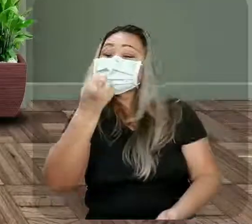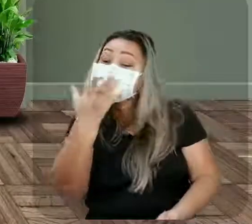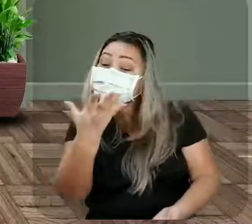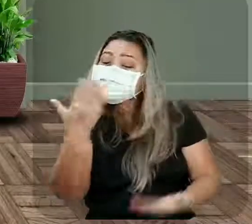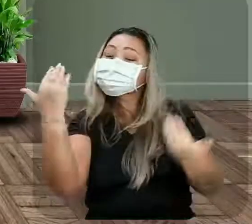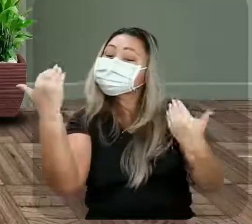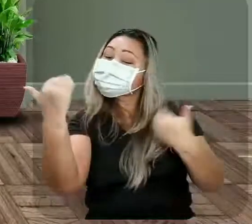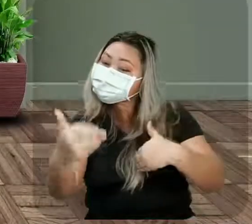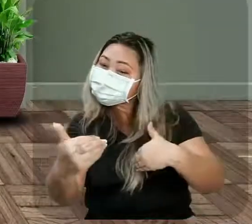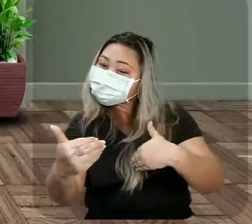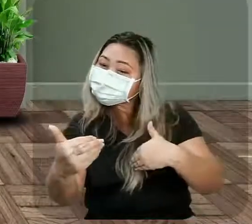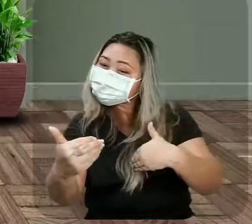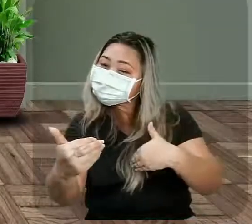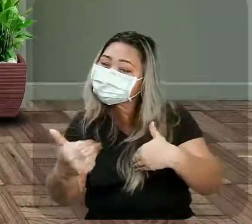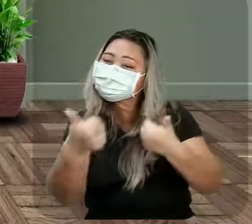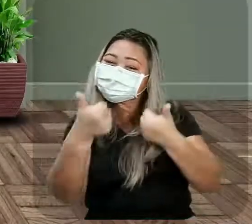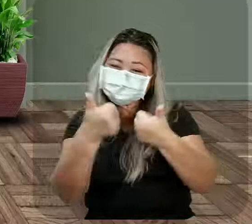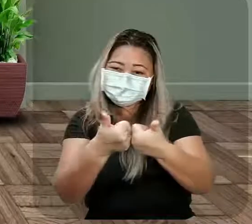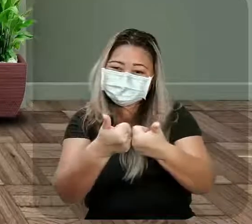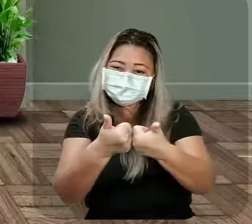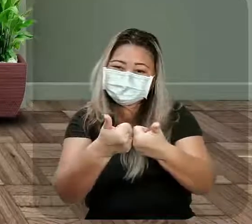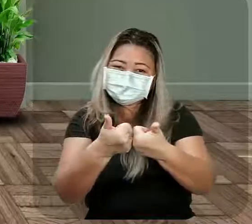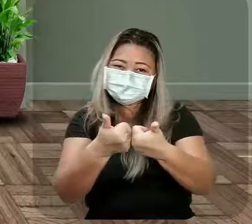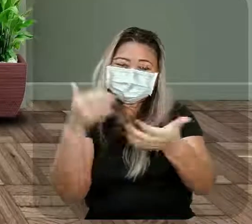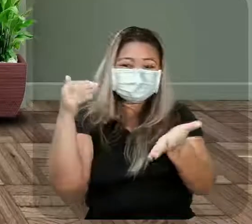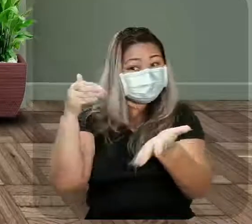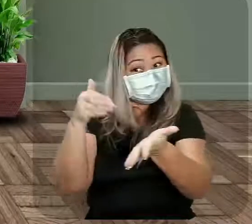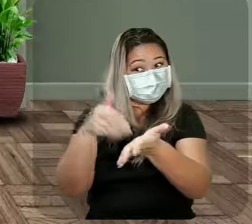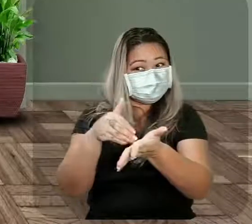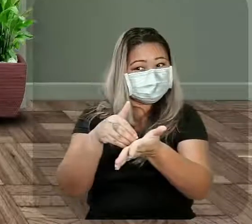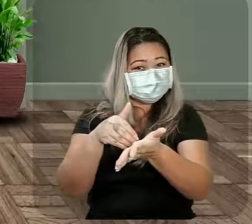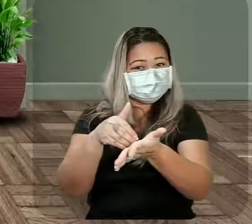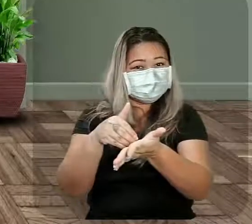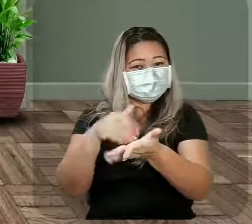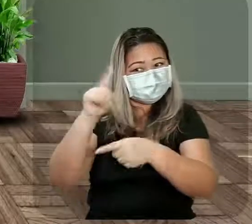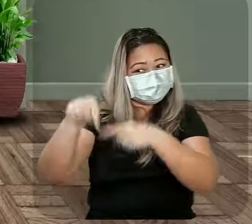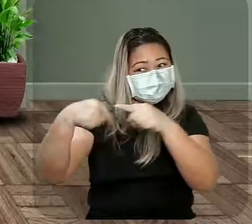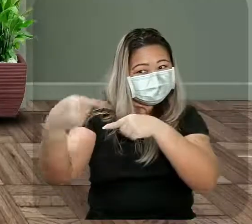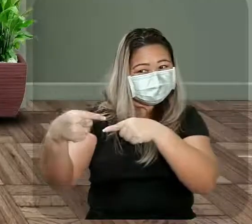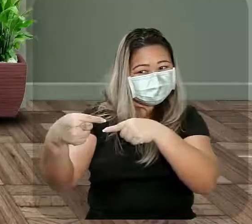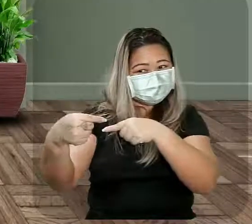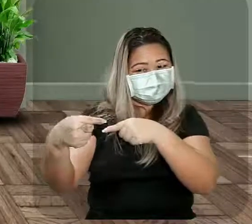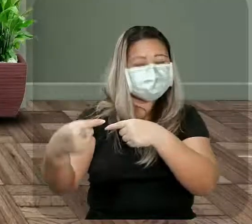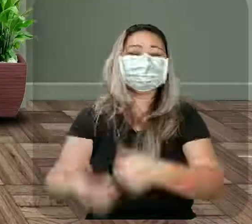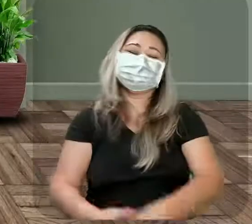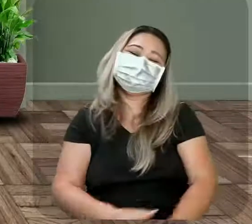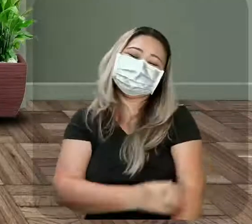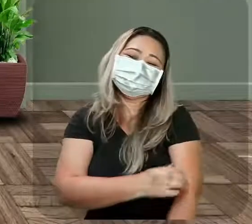avaliação, tá? E até mais tarde.